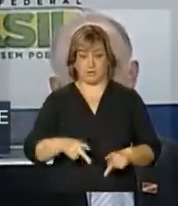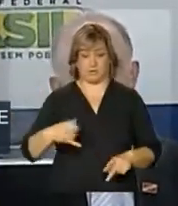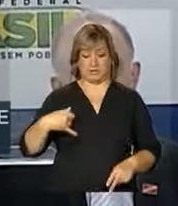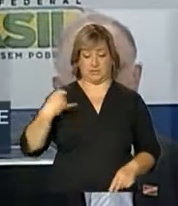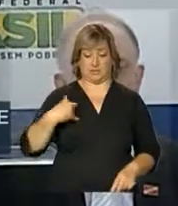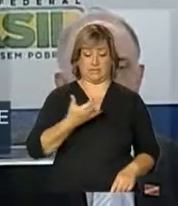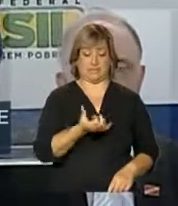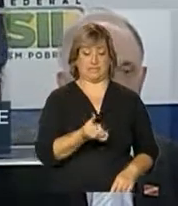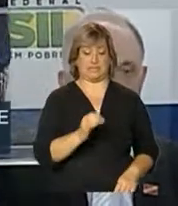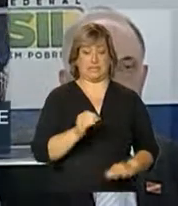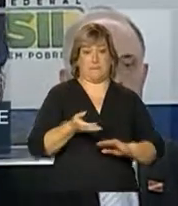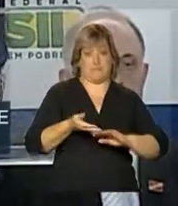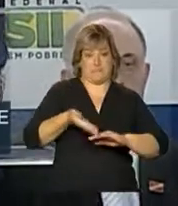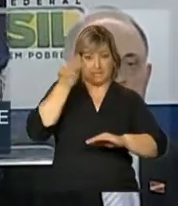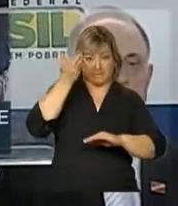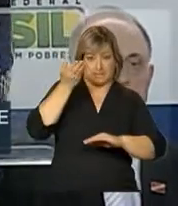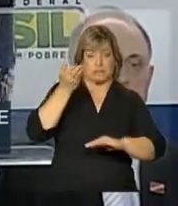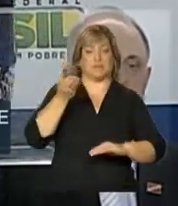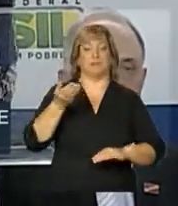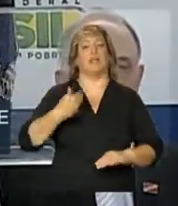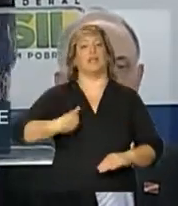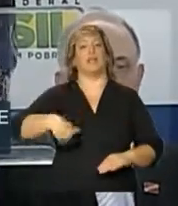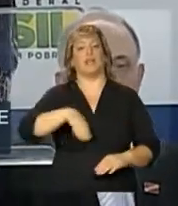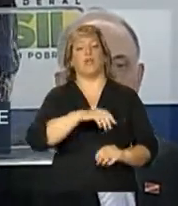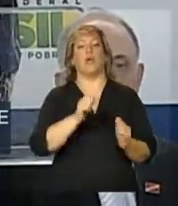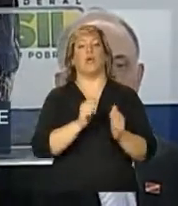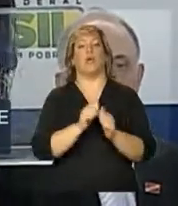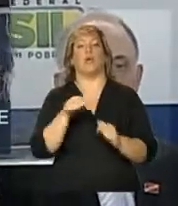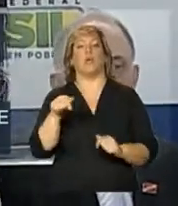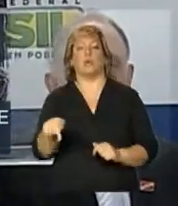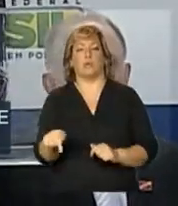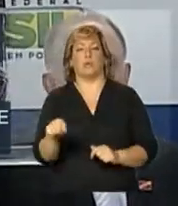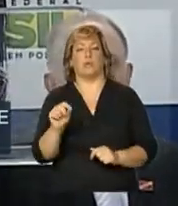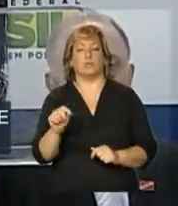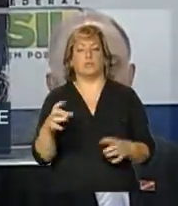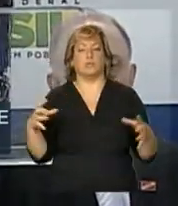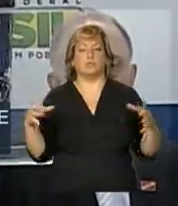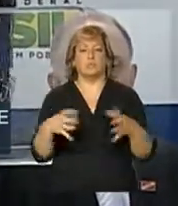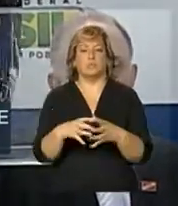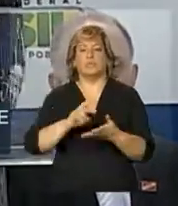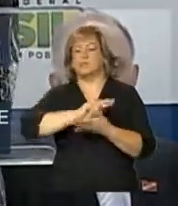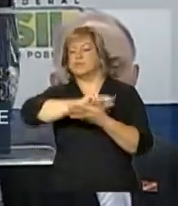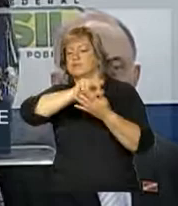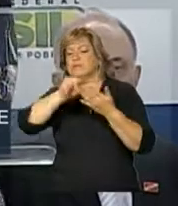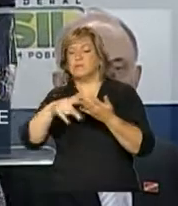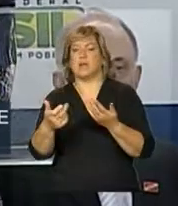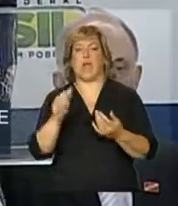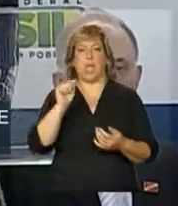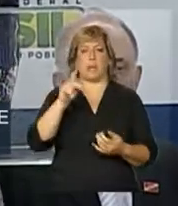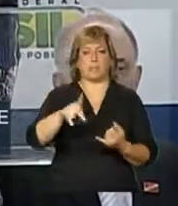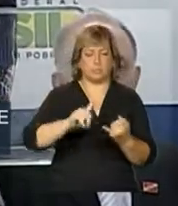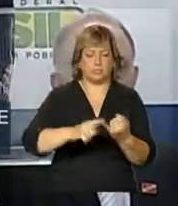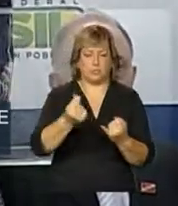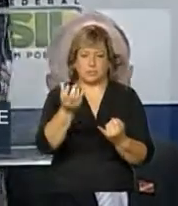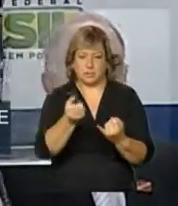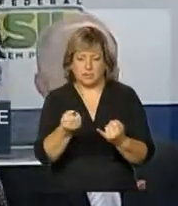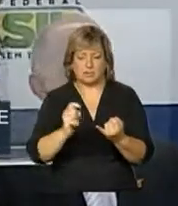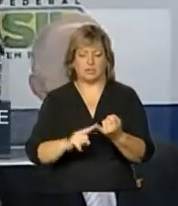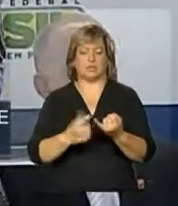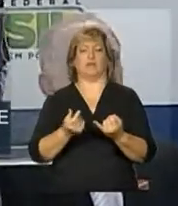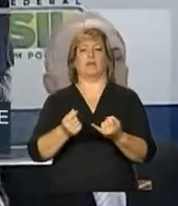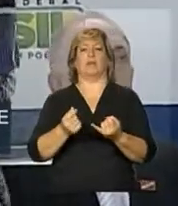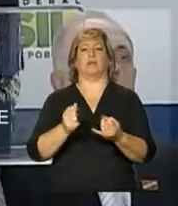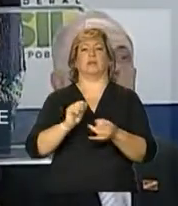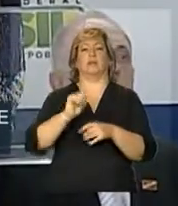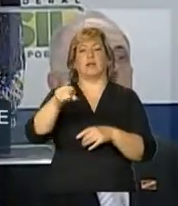60 anos, nós, através de um conjunto de medidas, como a aposentadoria, o benefício da